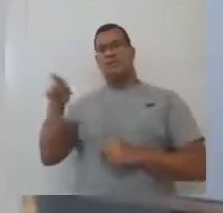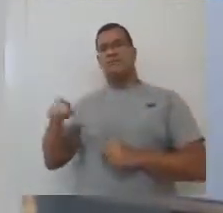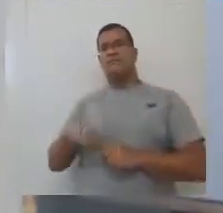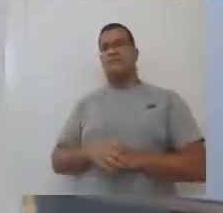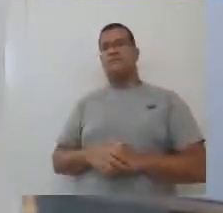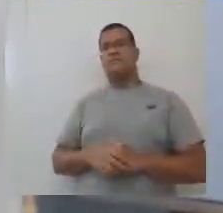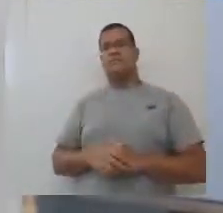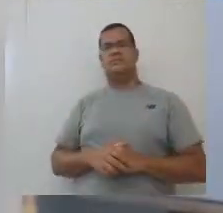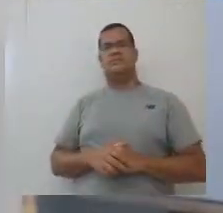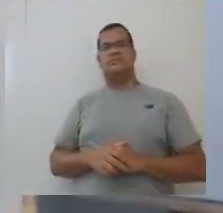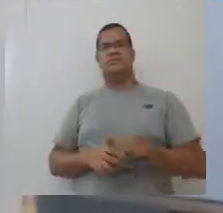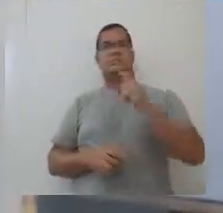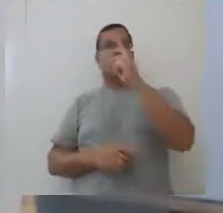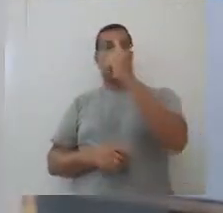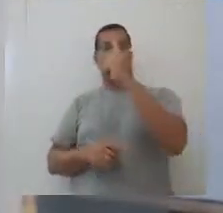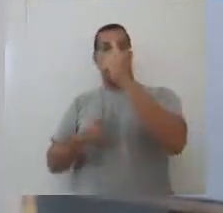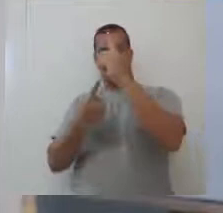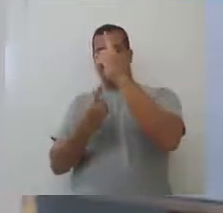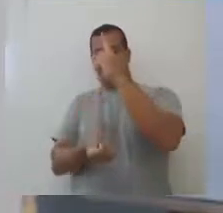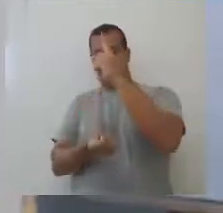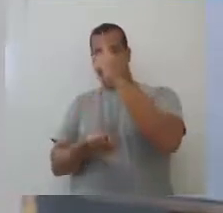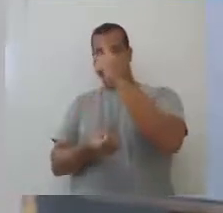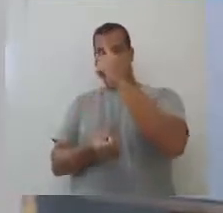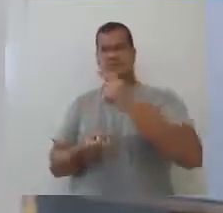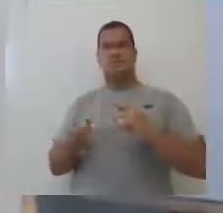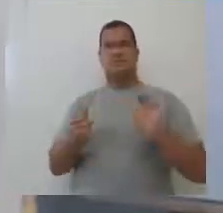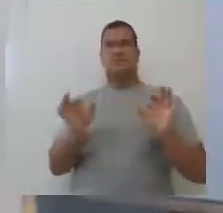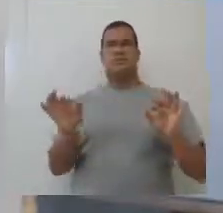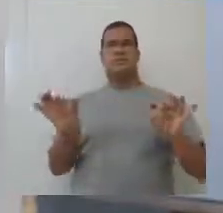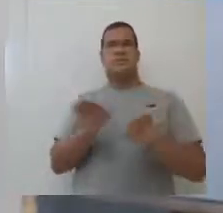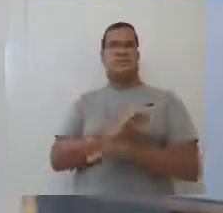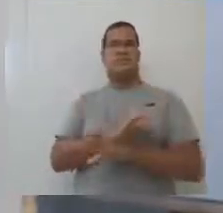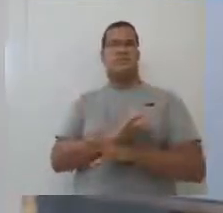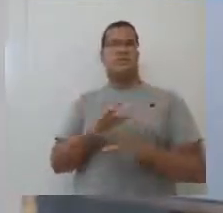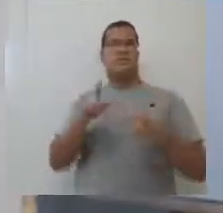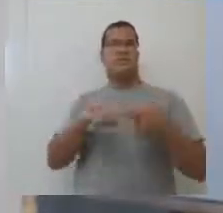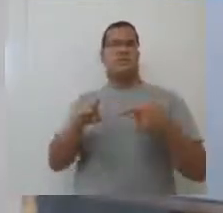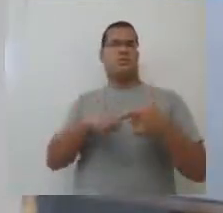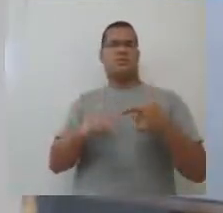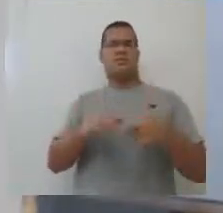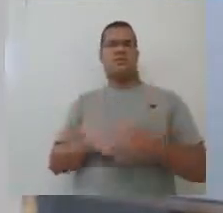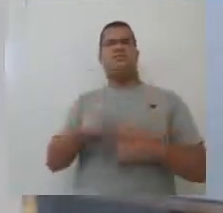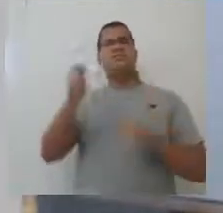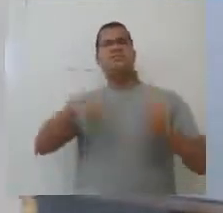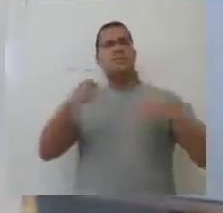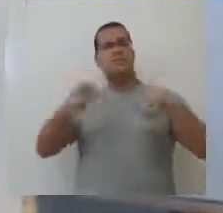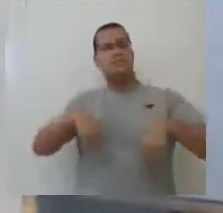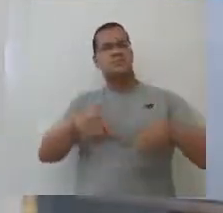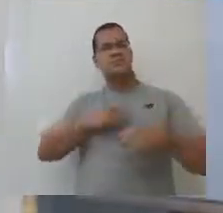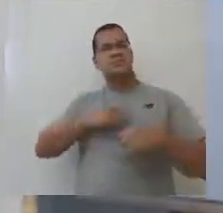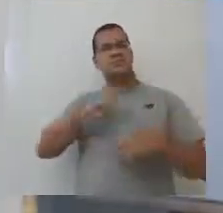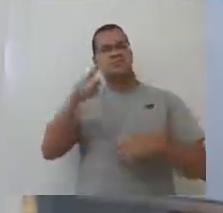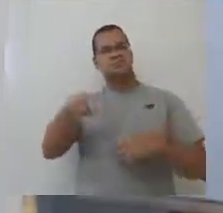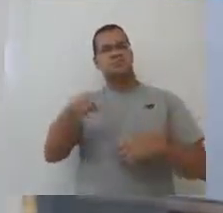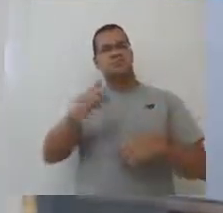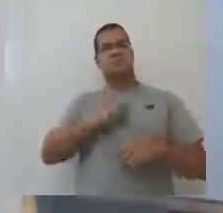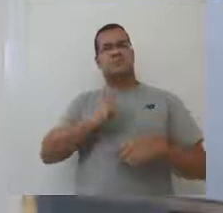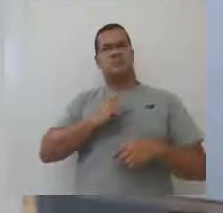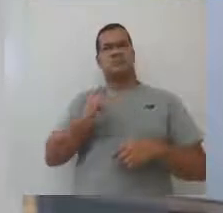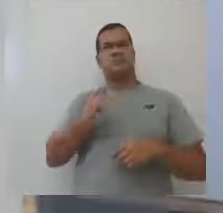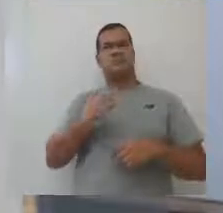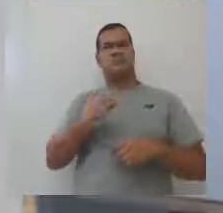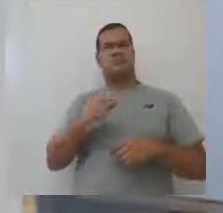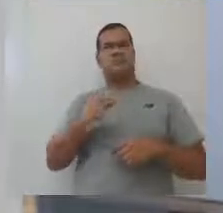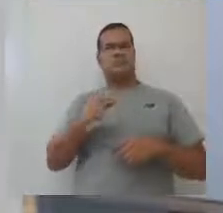vai dar 1/16. Acabou o problema. A probabilidade de você ter uma planta